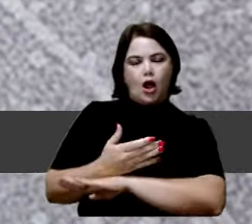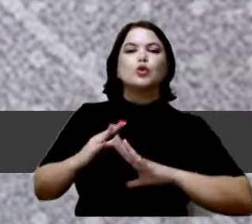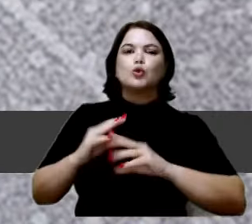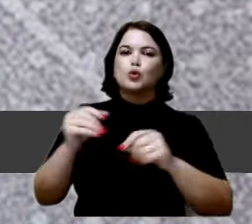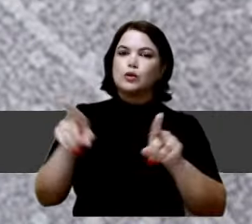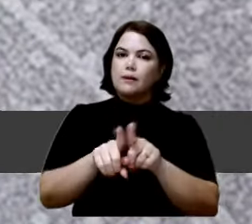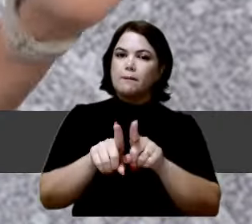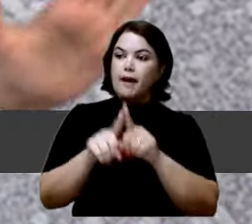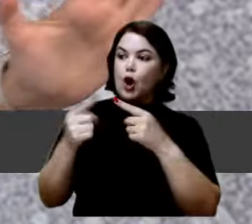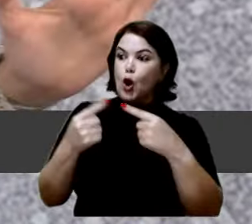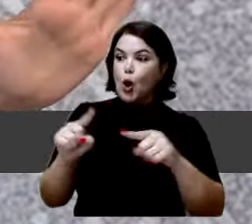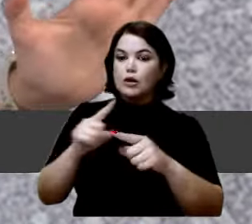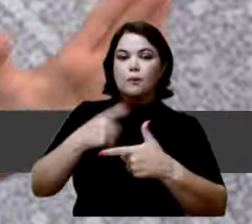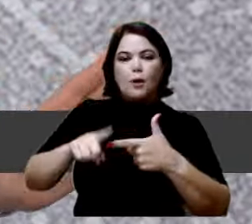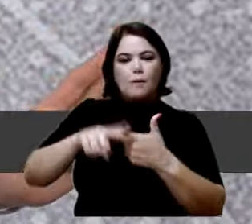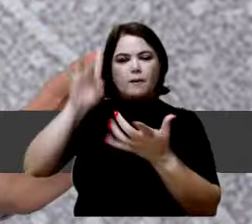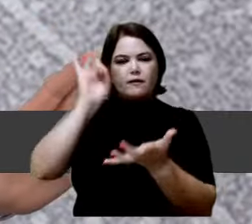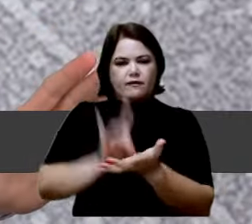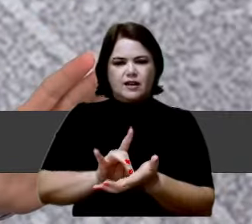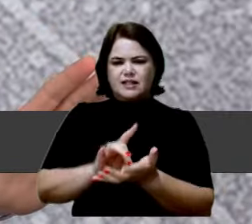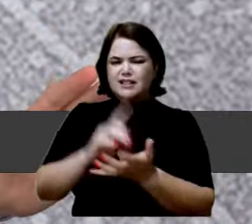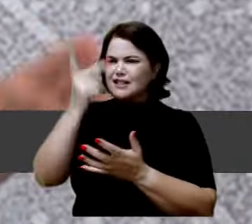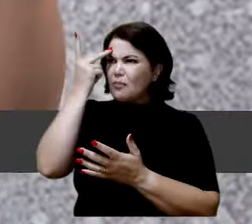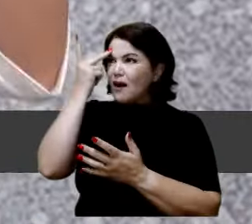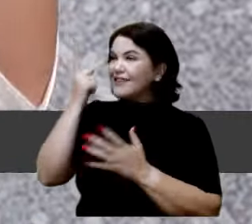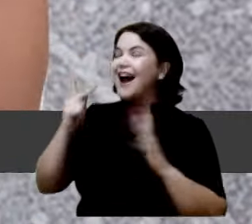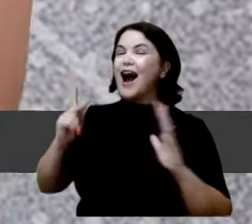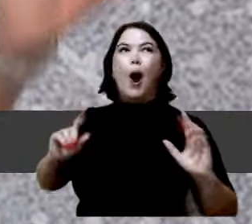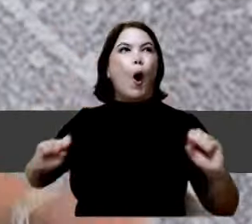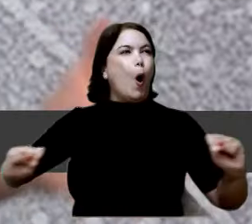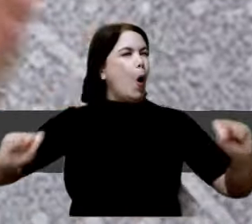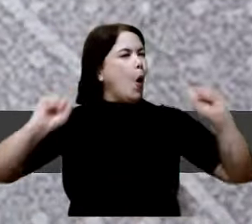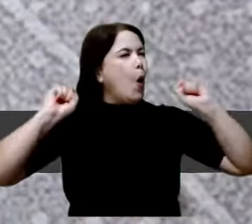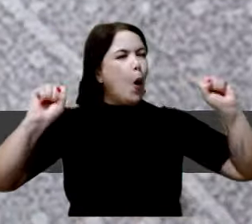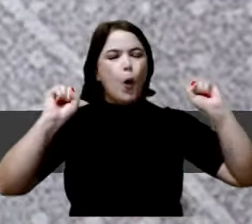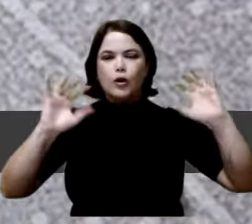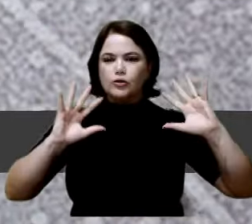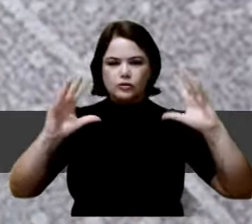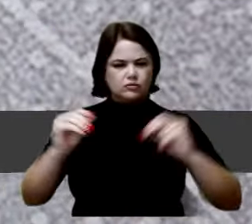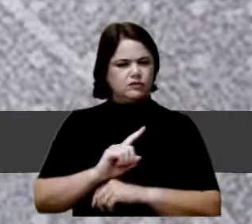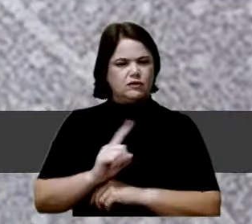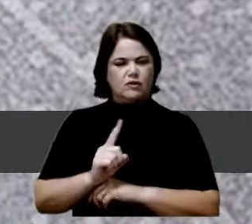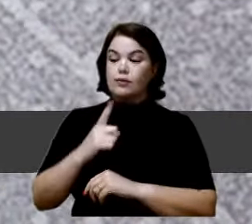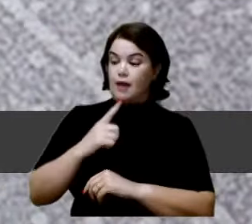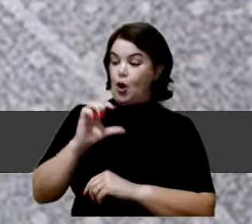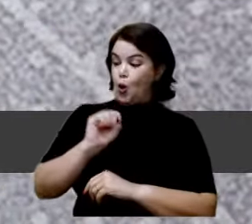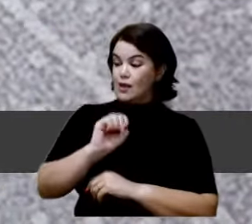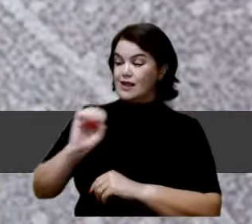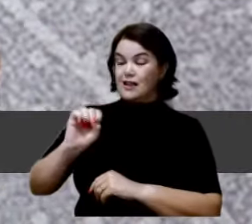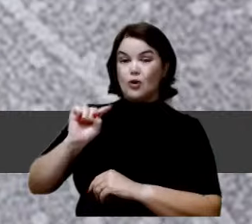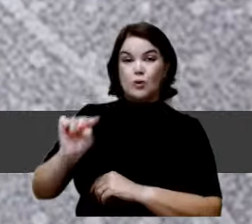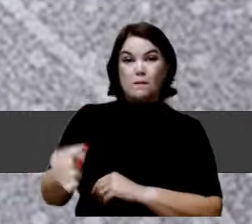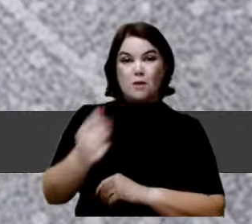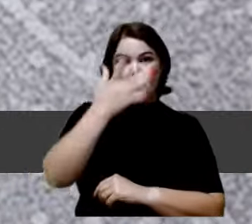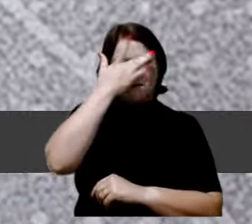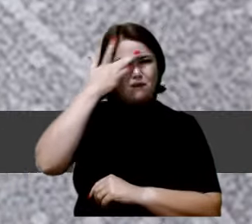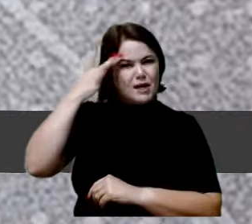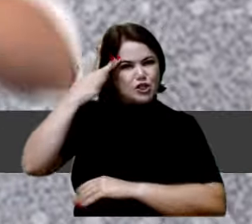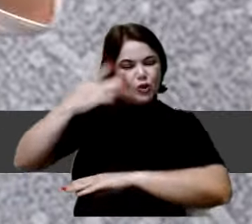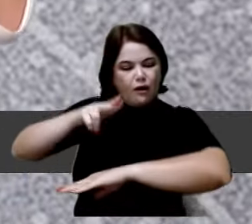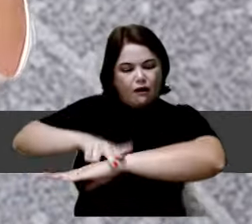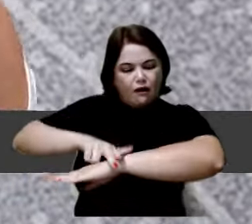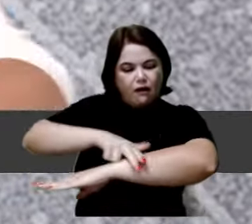reais e São Paulo não tá voando a oitava maravilha não São Paulo tem 80.000 pessoas na Rua São Paulo tem hoje um transporte que não